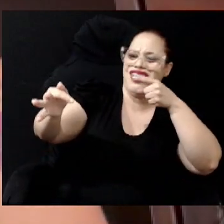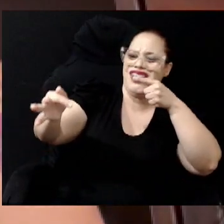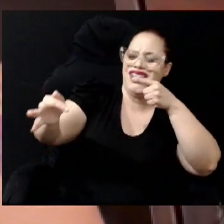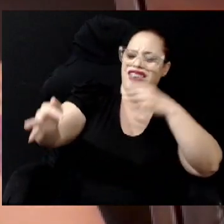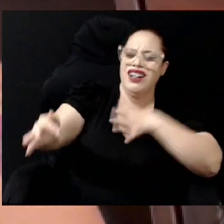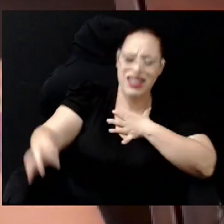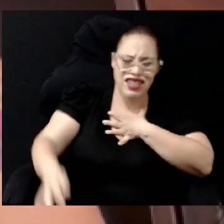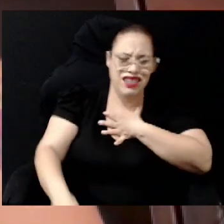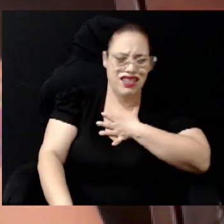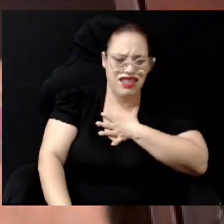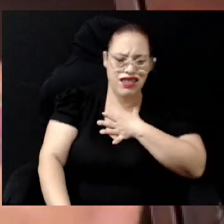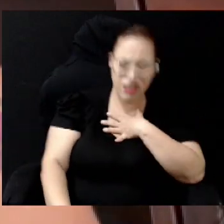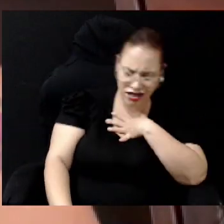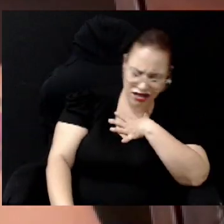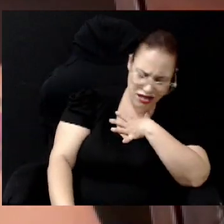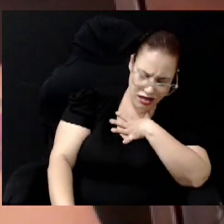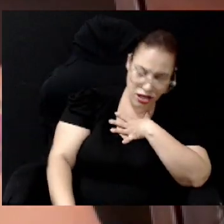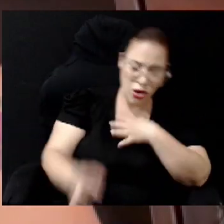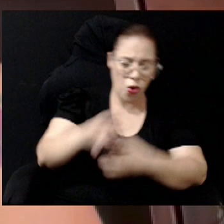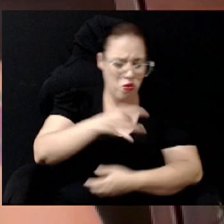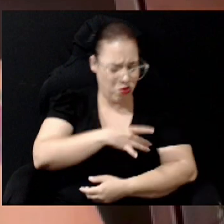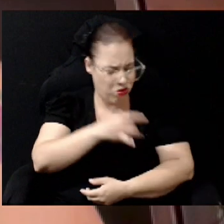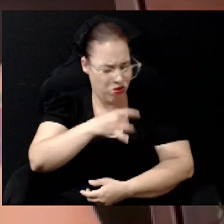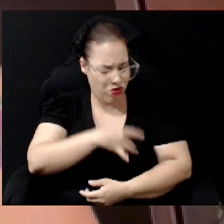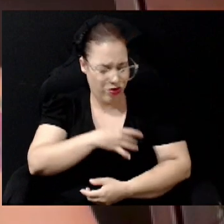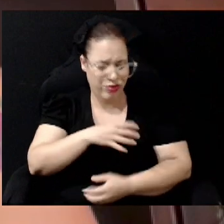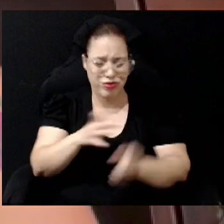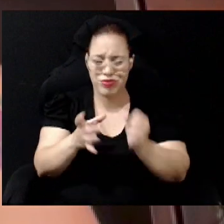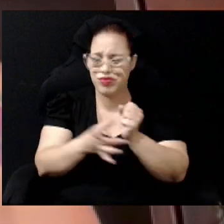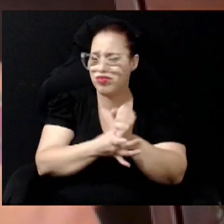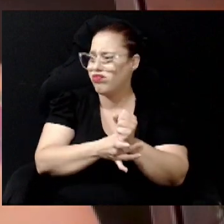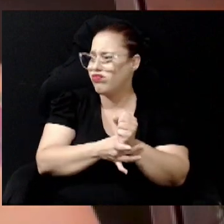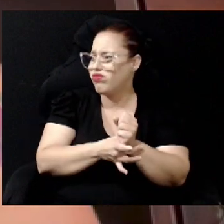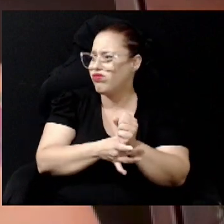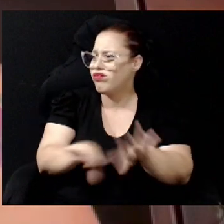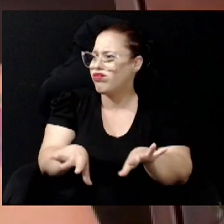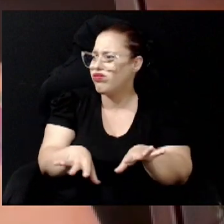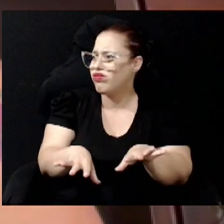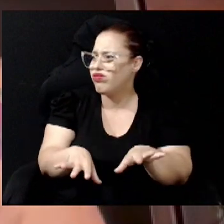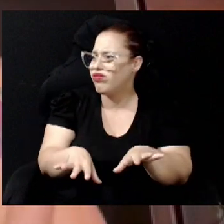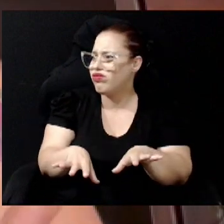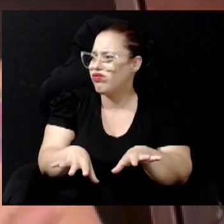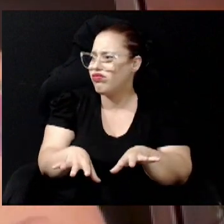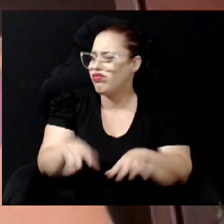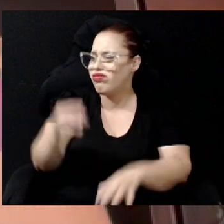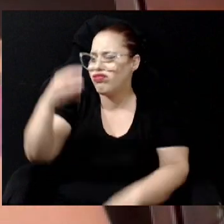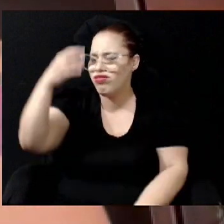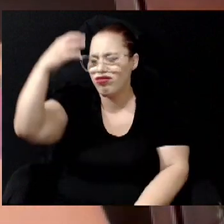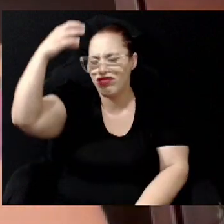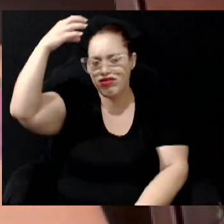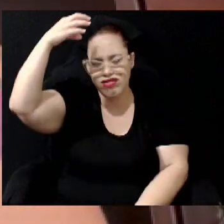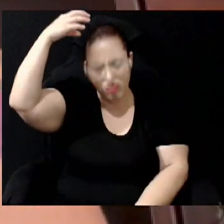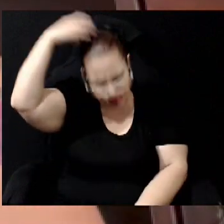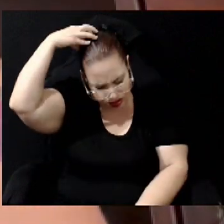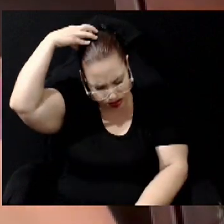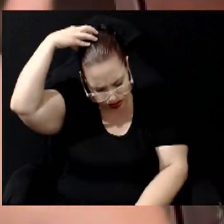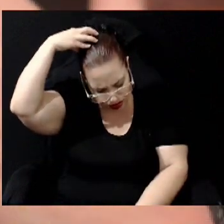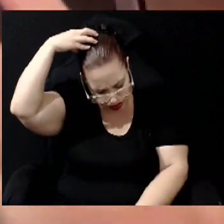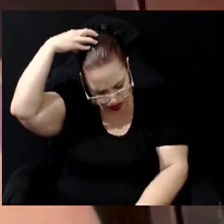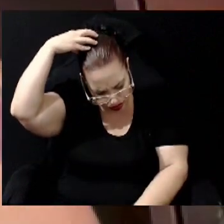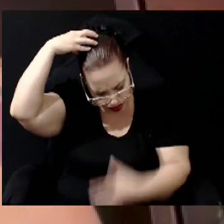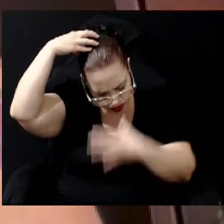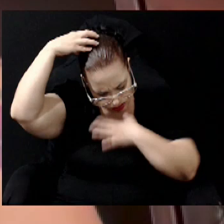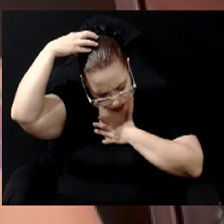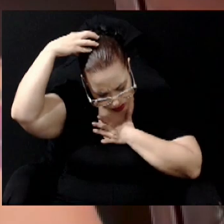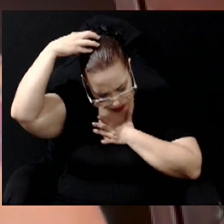por conta do medo, por conta da insegurança e até por conta da culpa que a gente sente, né, por